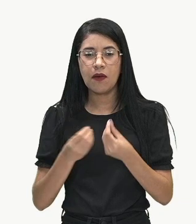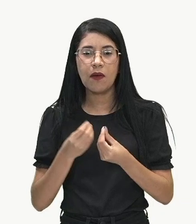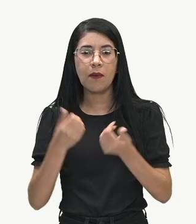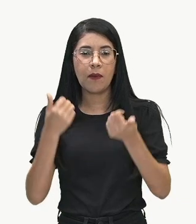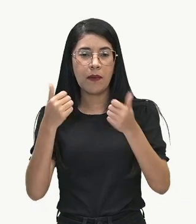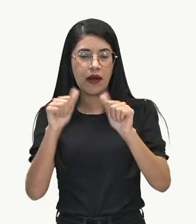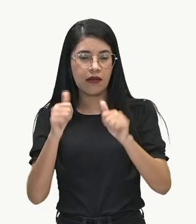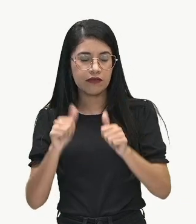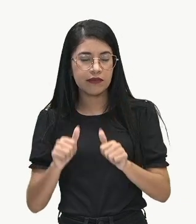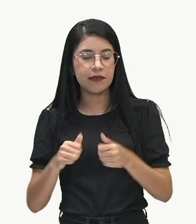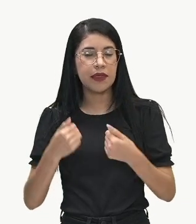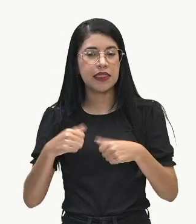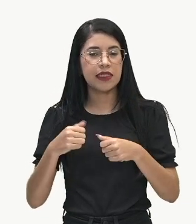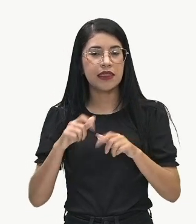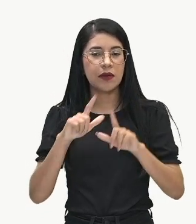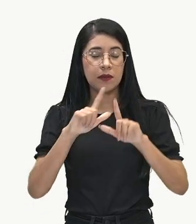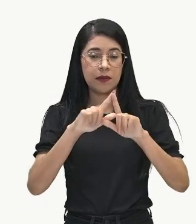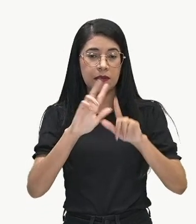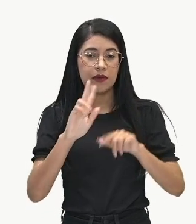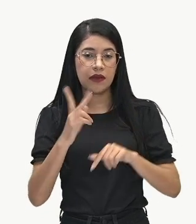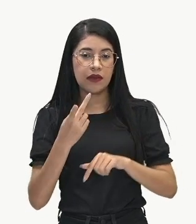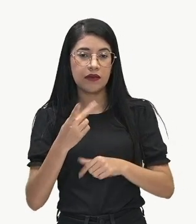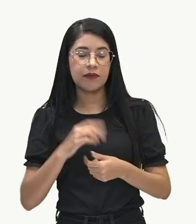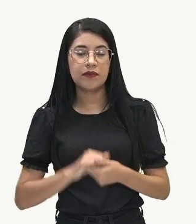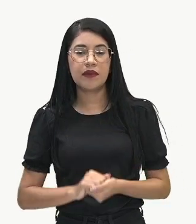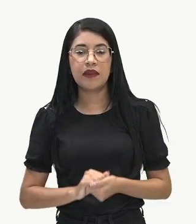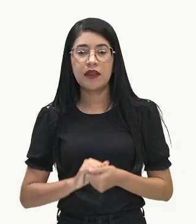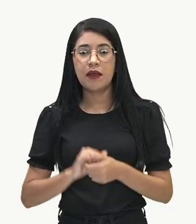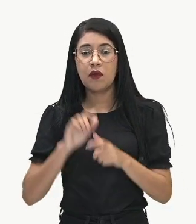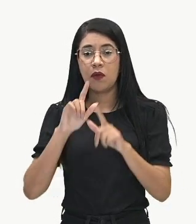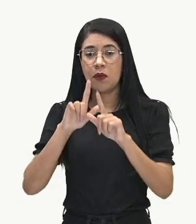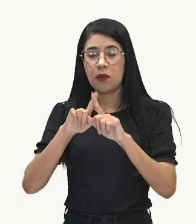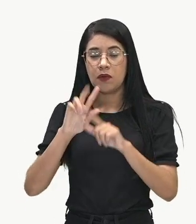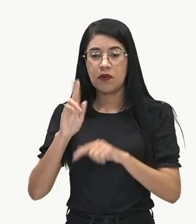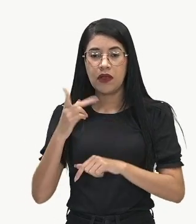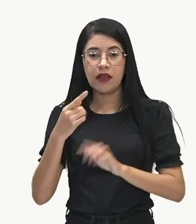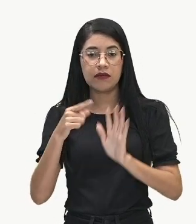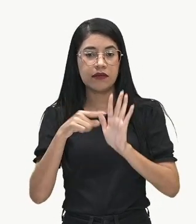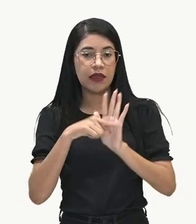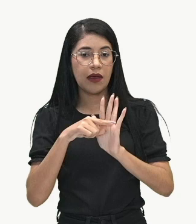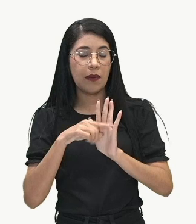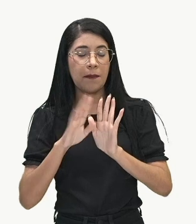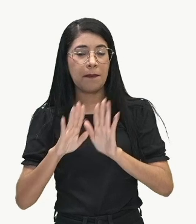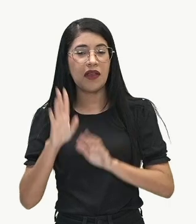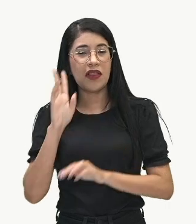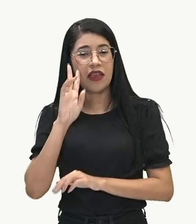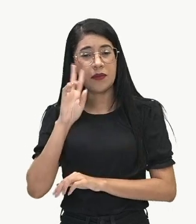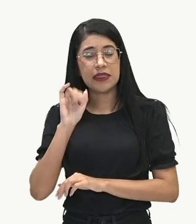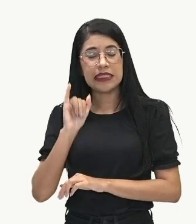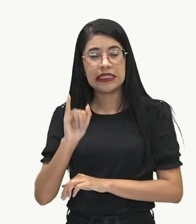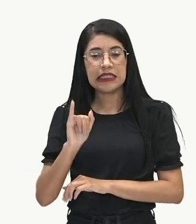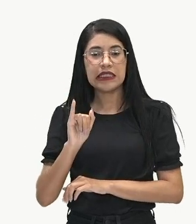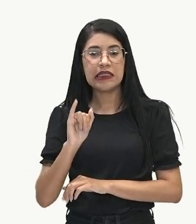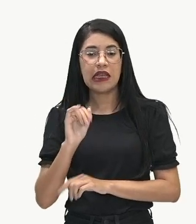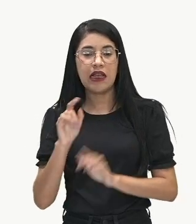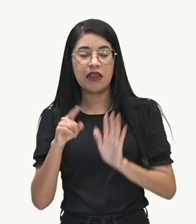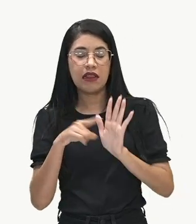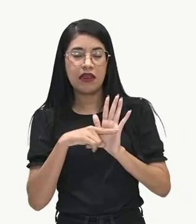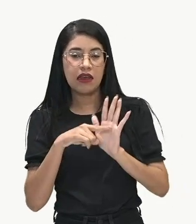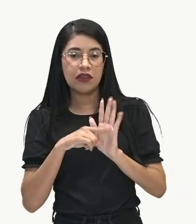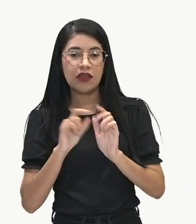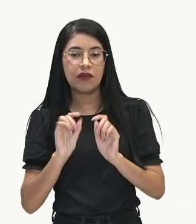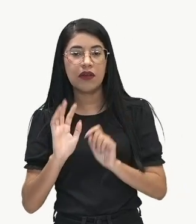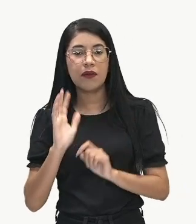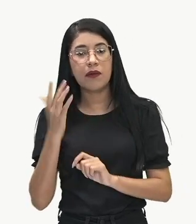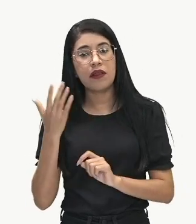ΔH. Ah, professor, isso aqui é um ΔH negativo. E aí eu lembro que se minha conta é negativa, né, eu